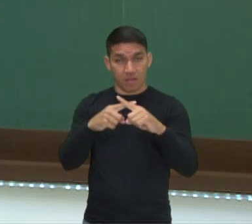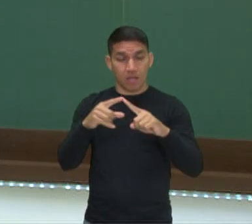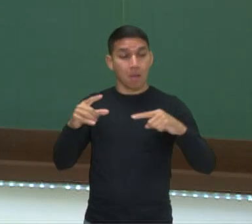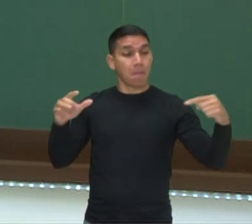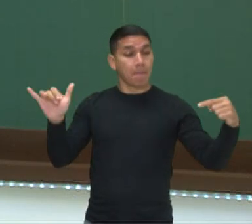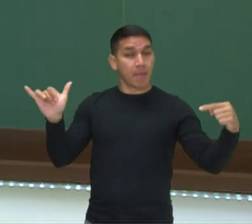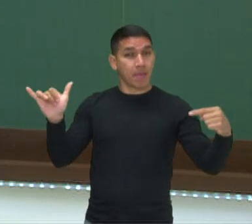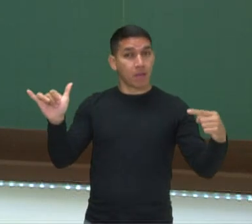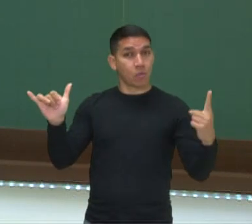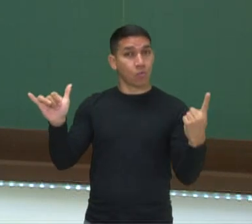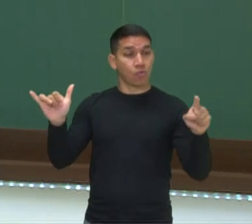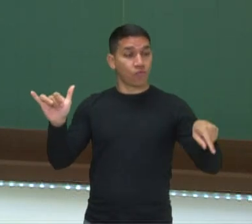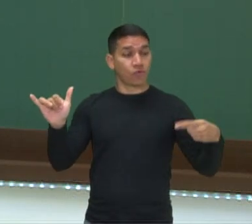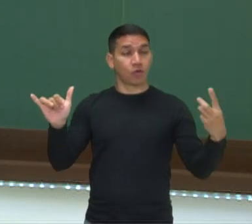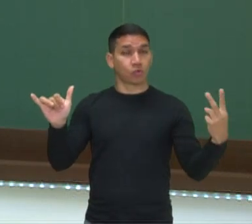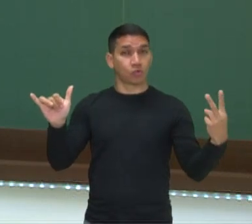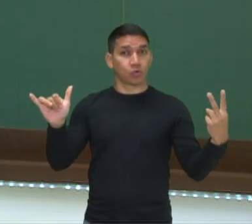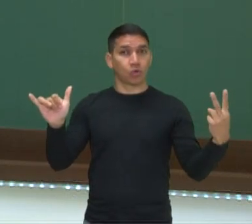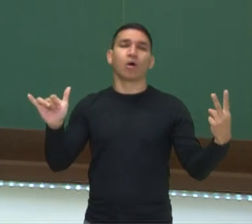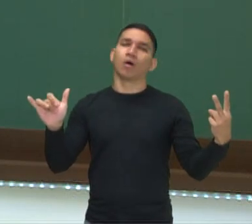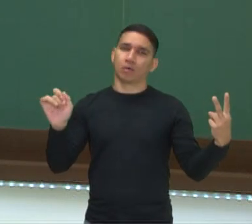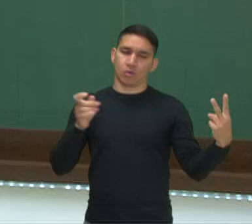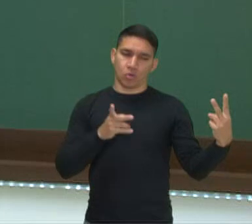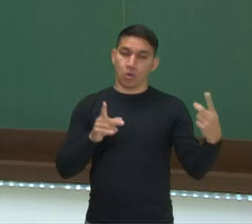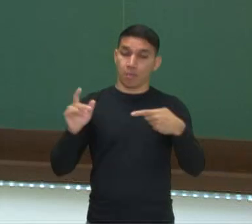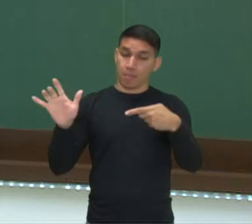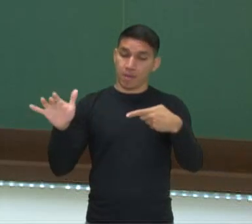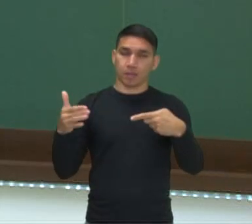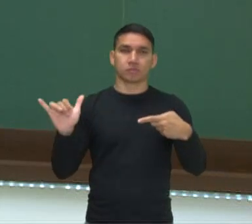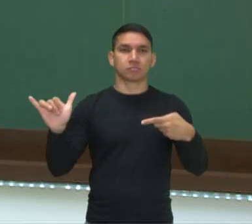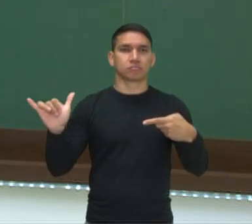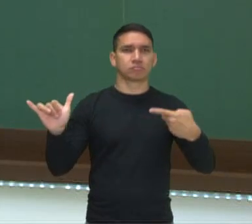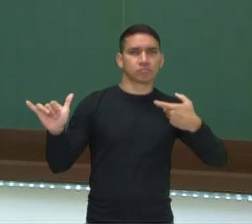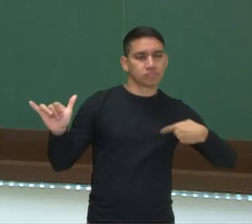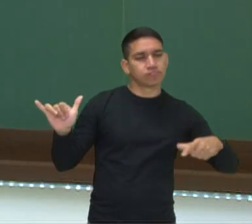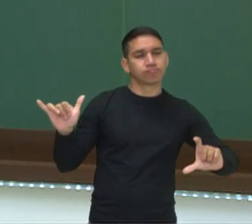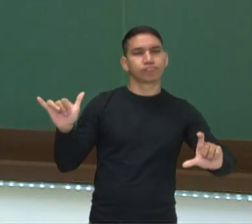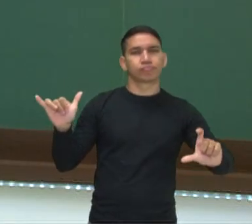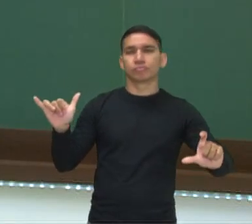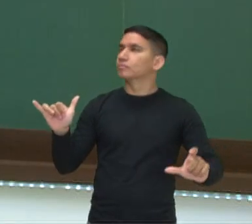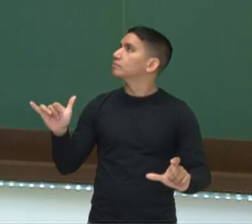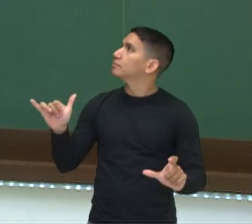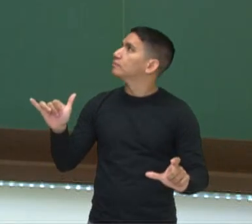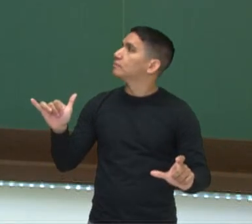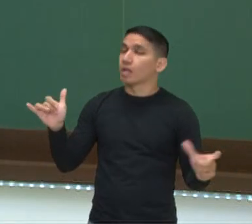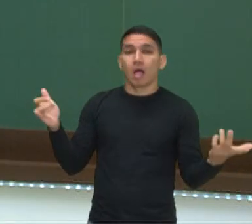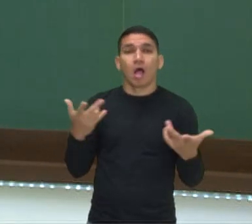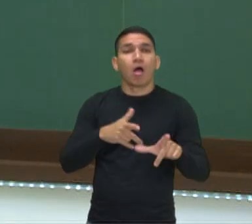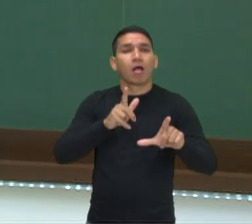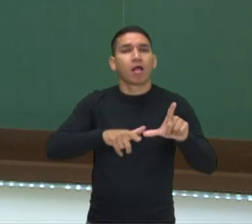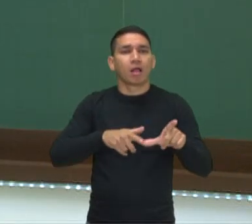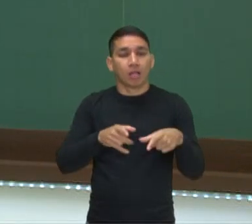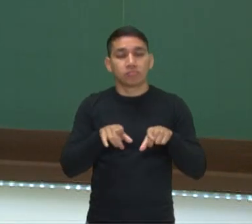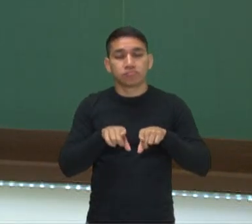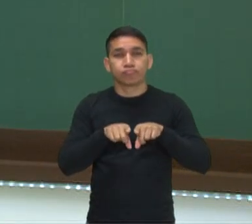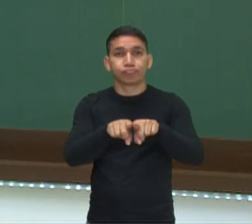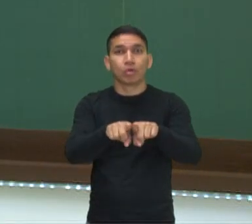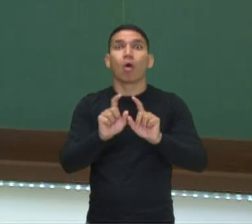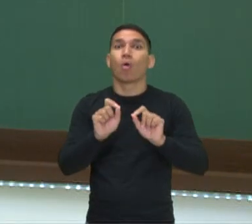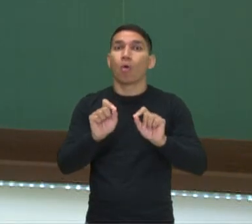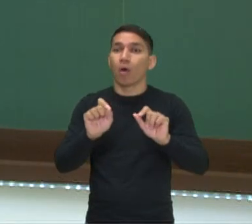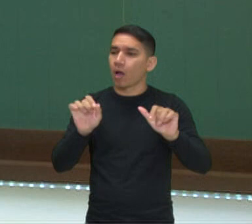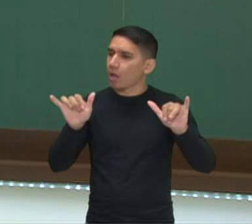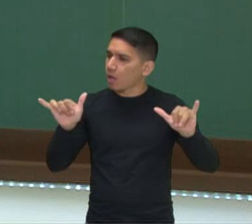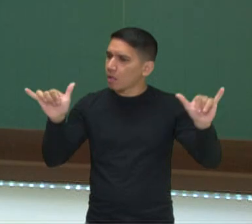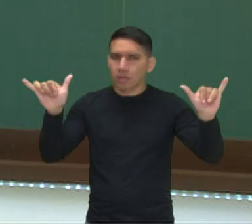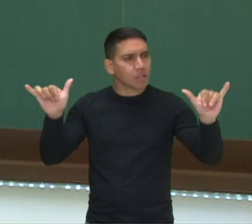menos, está aqui, 1,2 vezes 1 está aqui. E agora letras iguais, y vezes y.